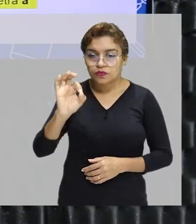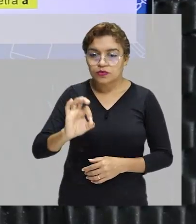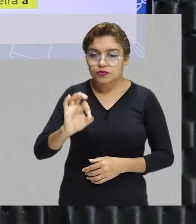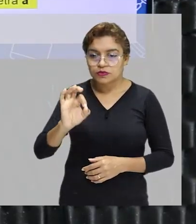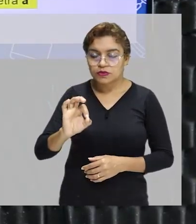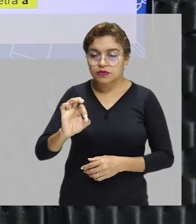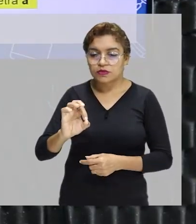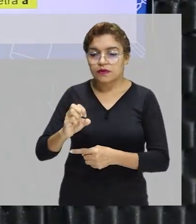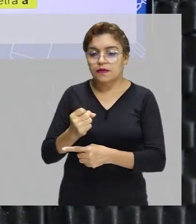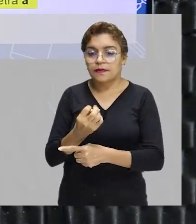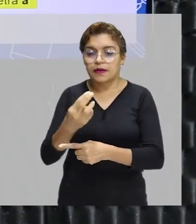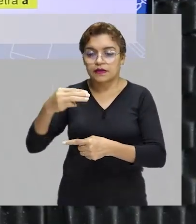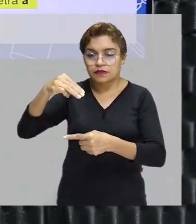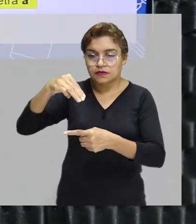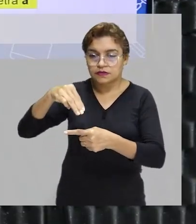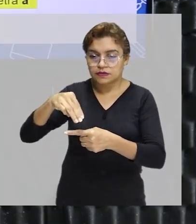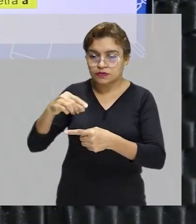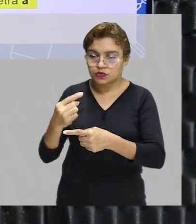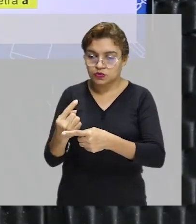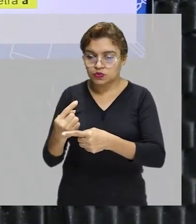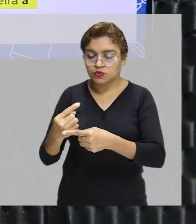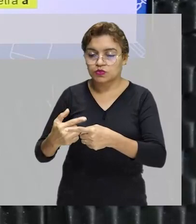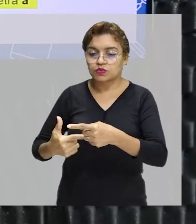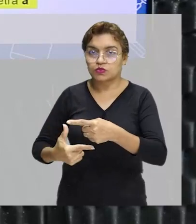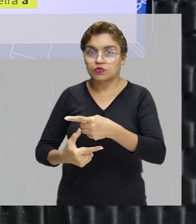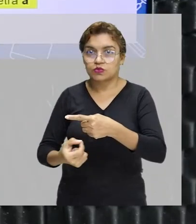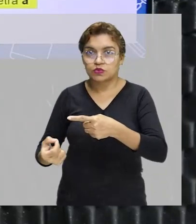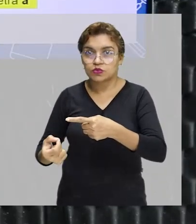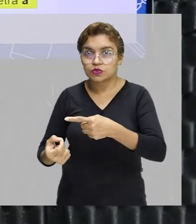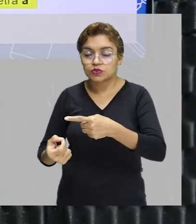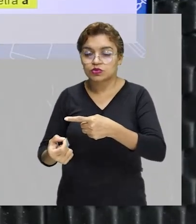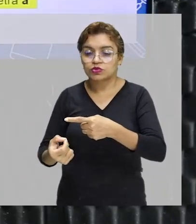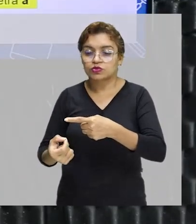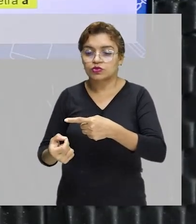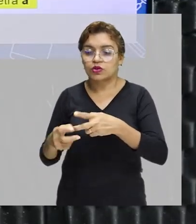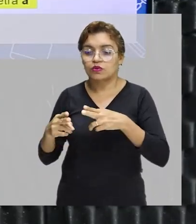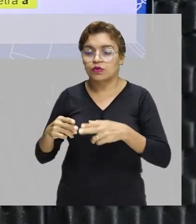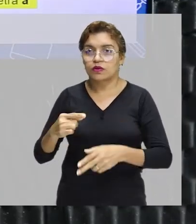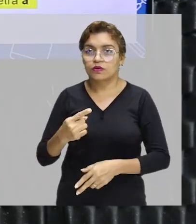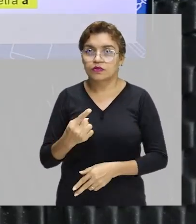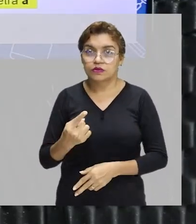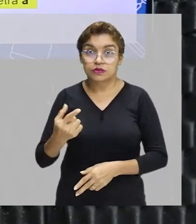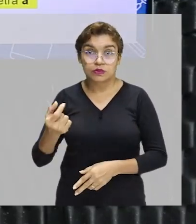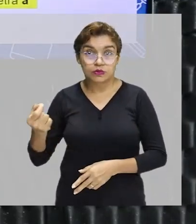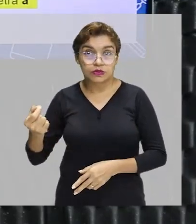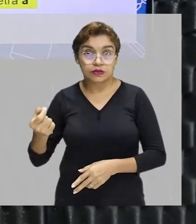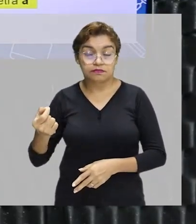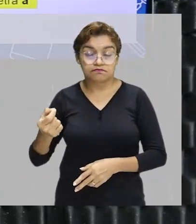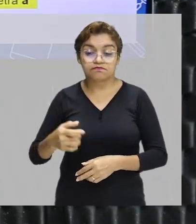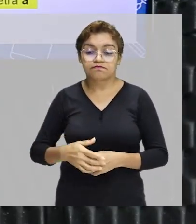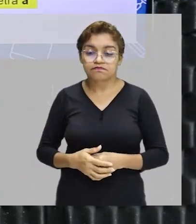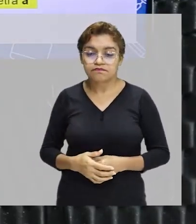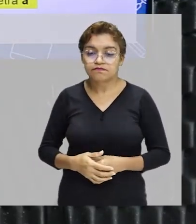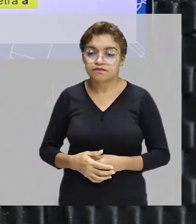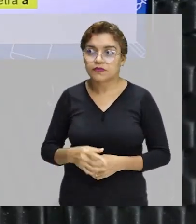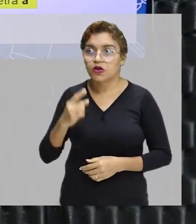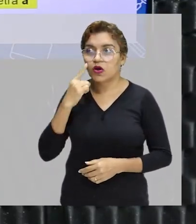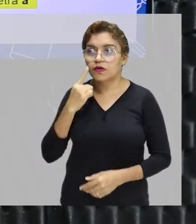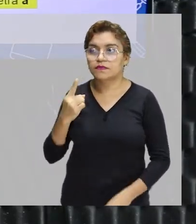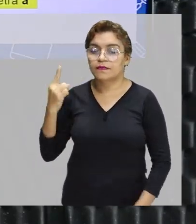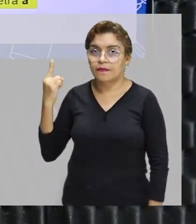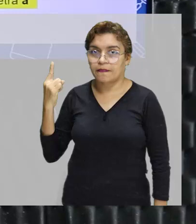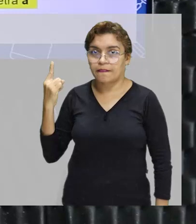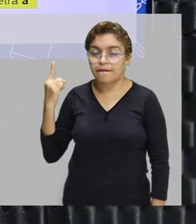que nós estamos procurando, sobre a massa da solução, que vale 200, essa